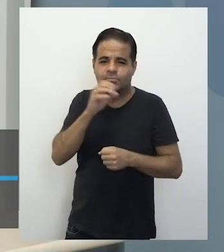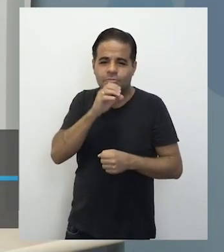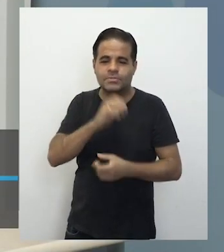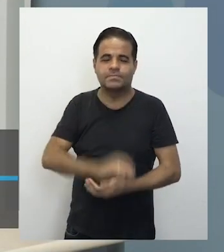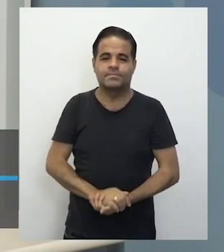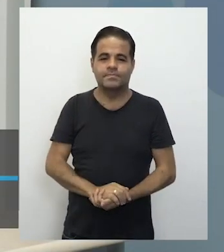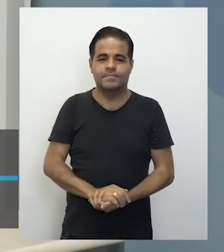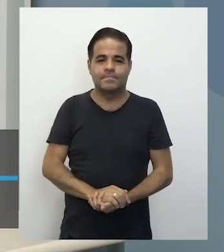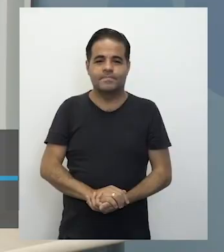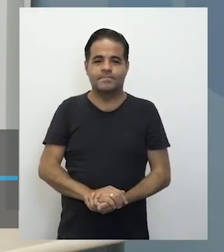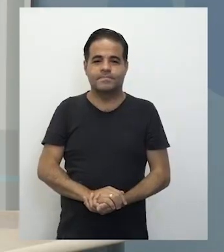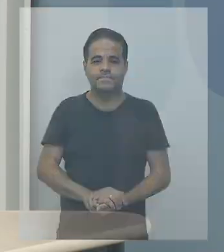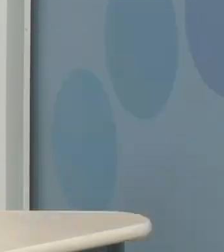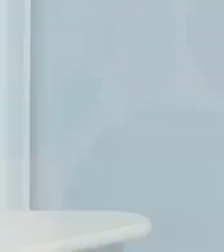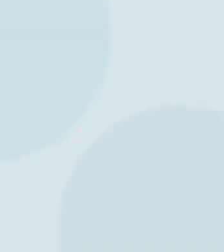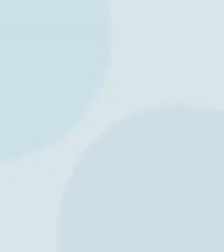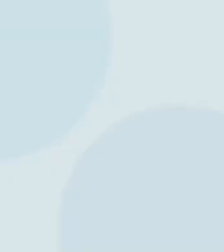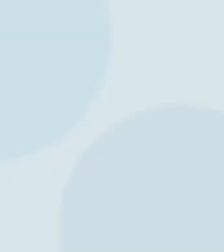instantes.